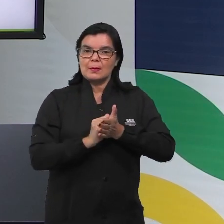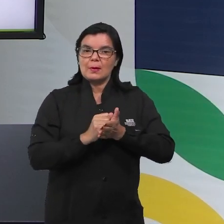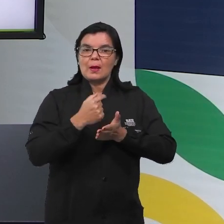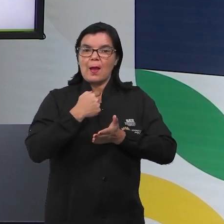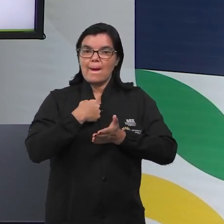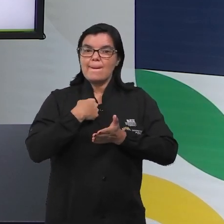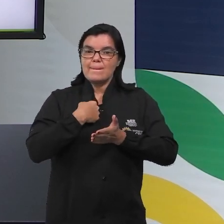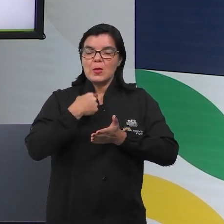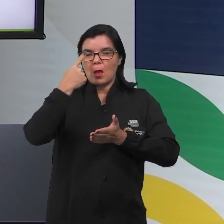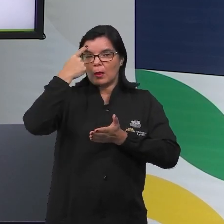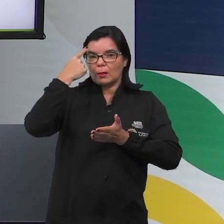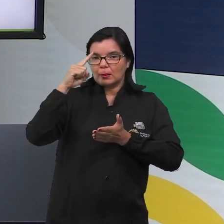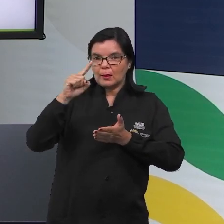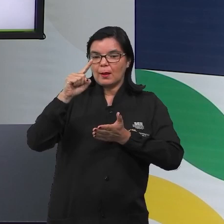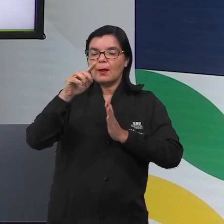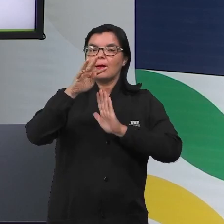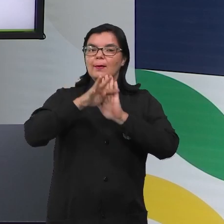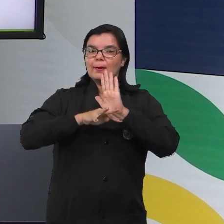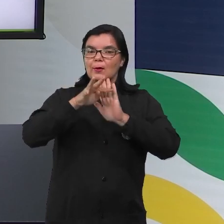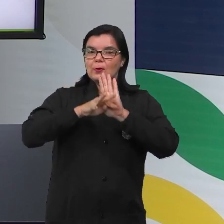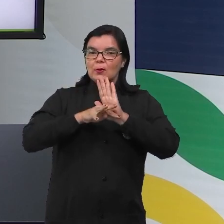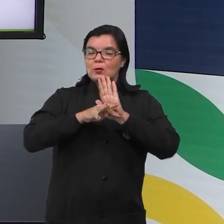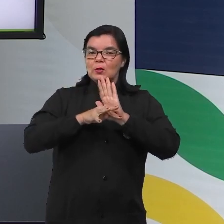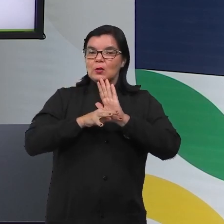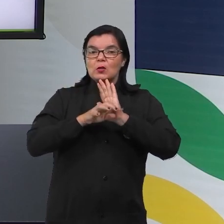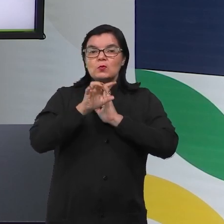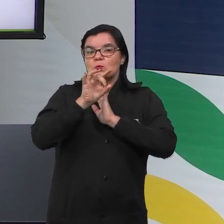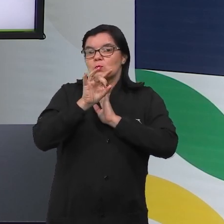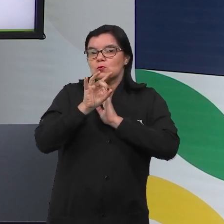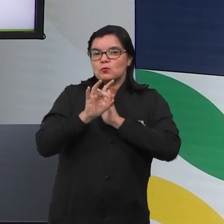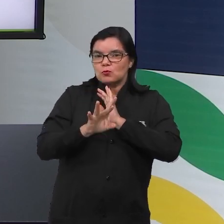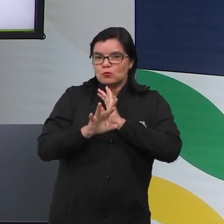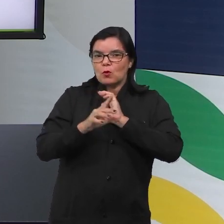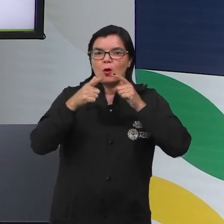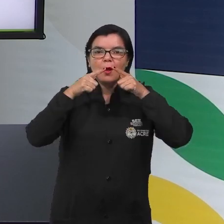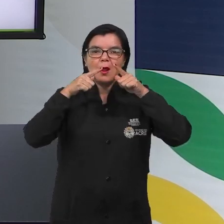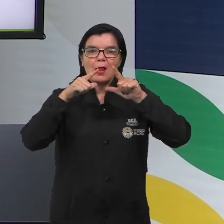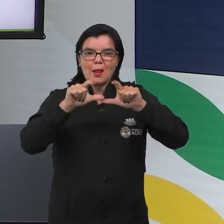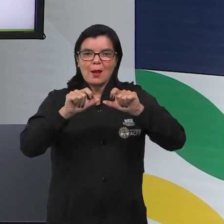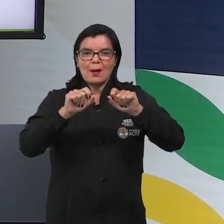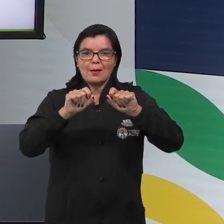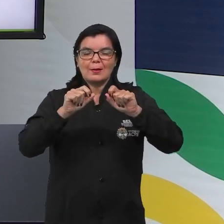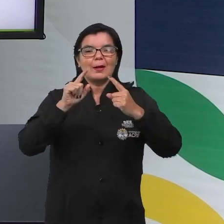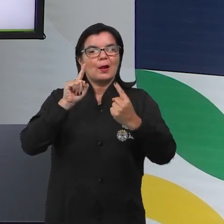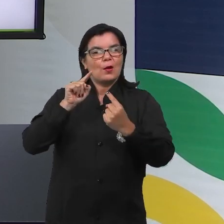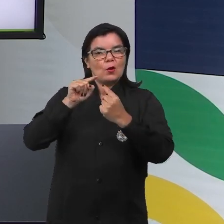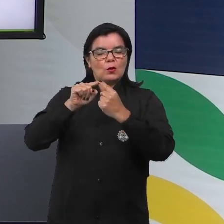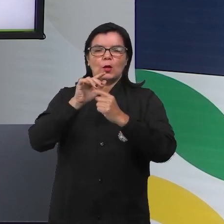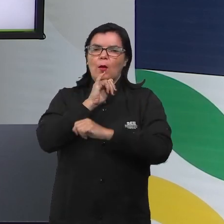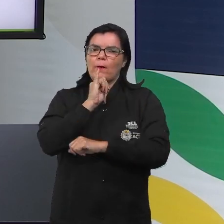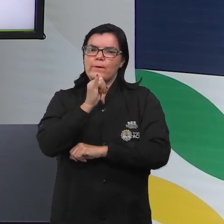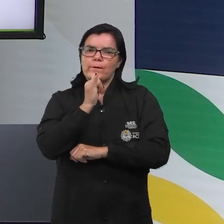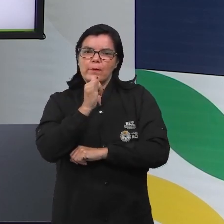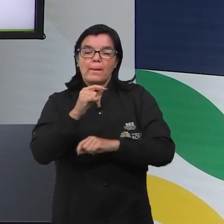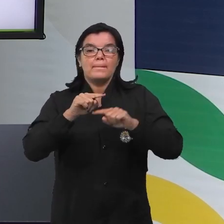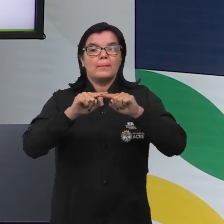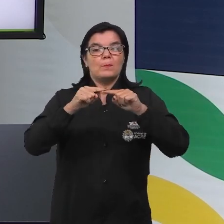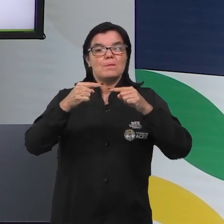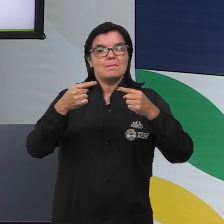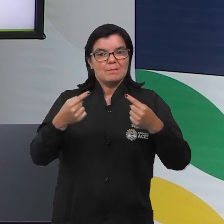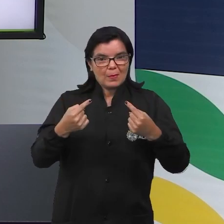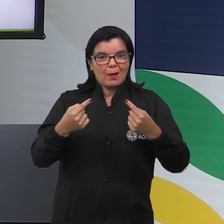minha produção textual, ela não leva em consideração a linguagem objetiva, que é noticiar, informar,